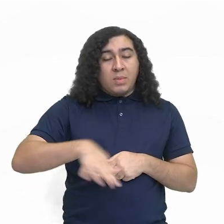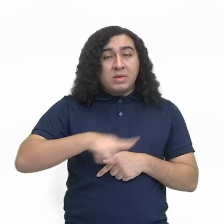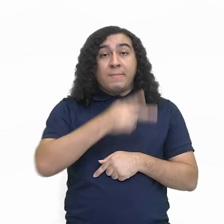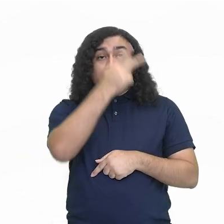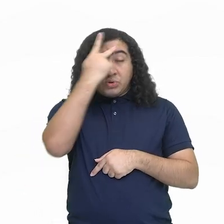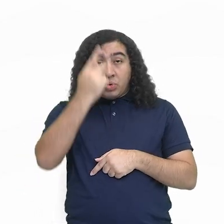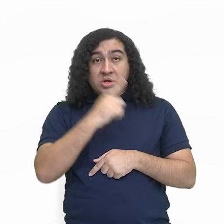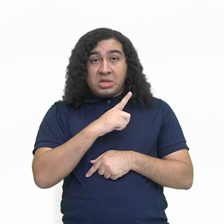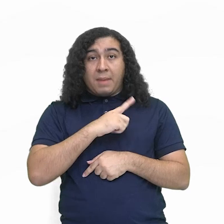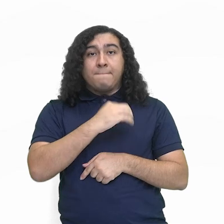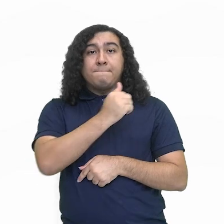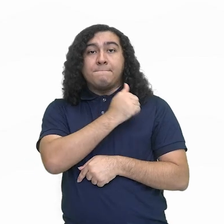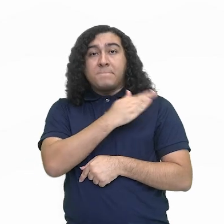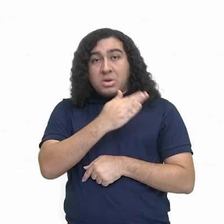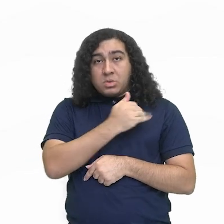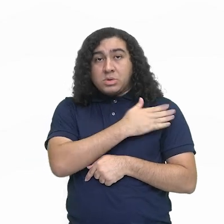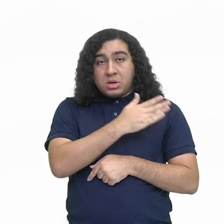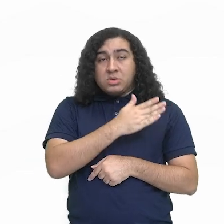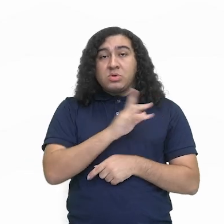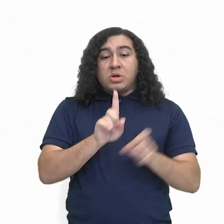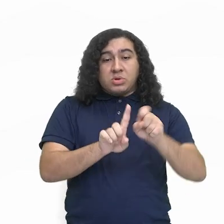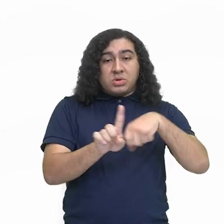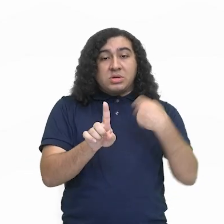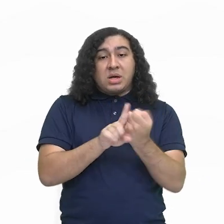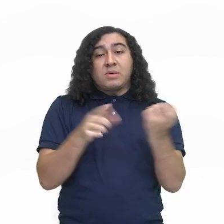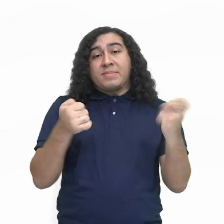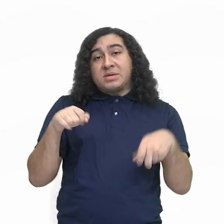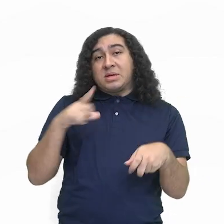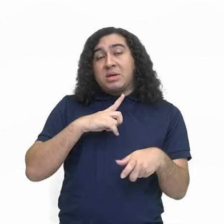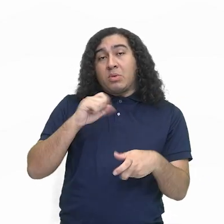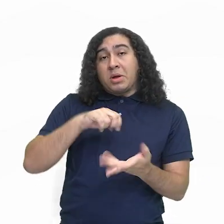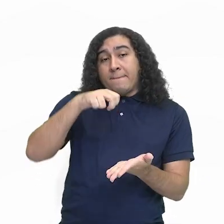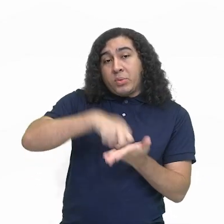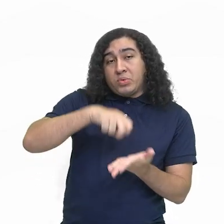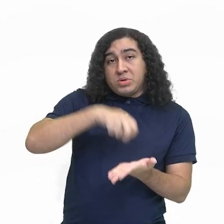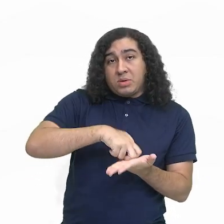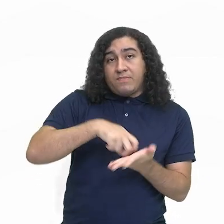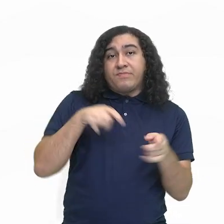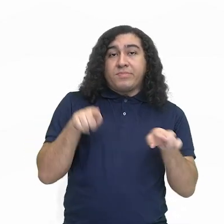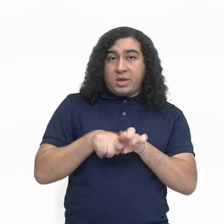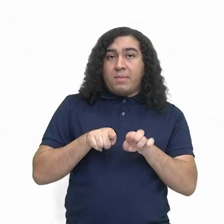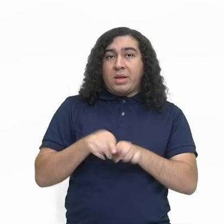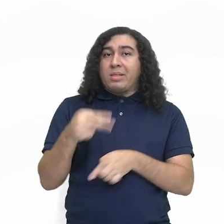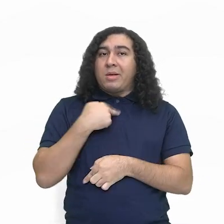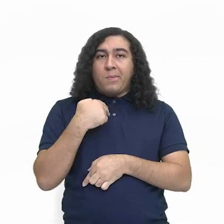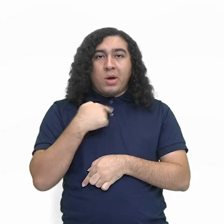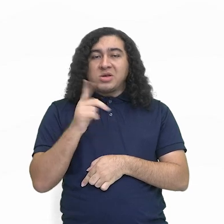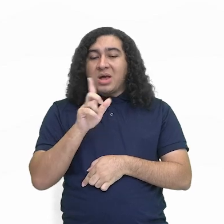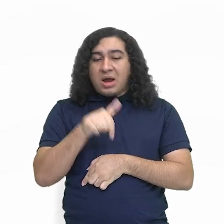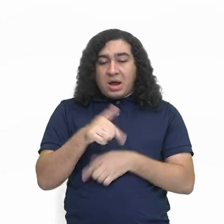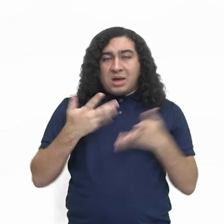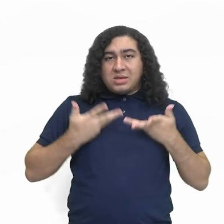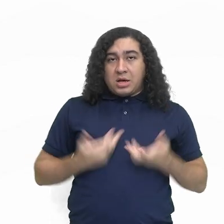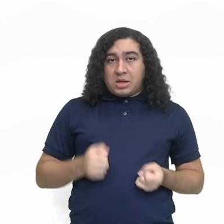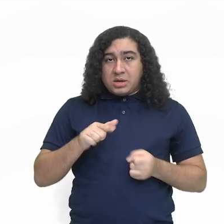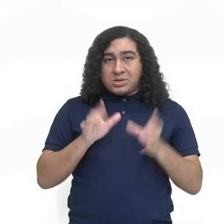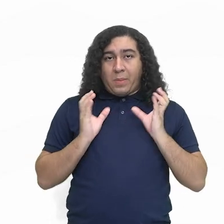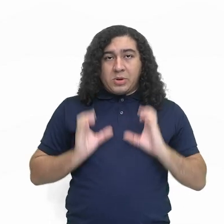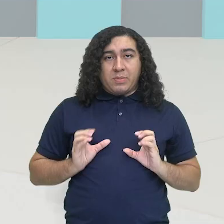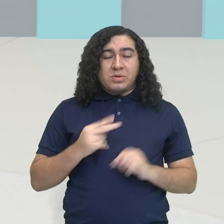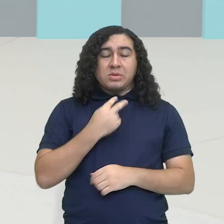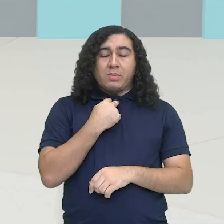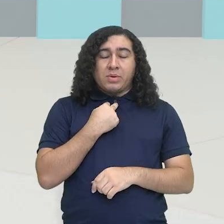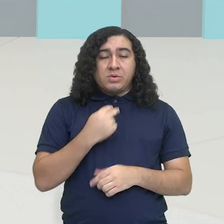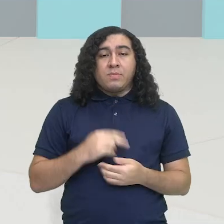mas dentro da sociedade, merecem receber a punição por isso, né? A gente não pode mais permitir essas coisas